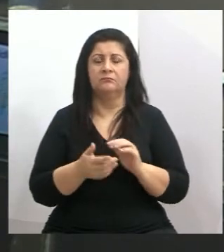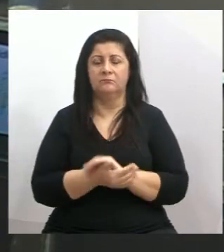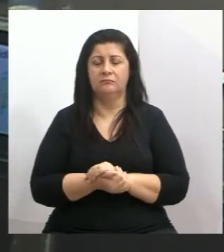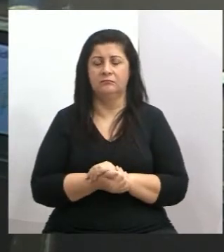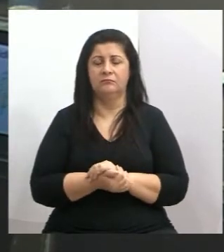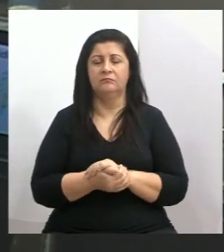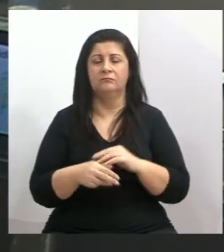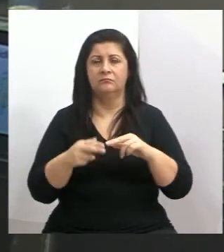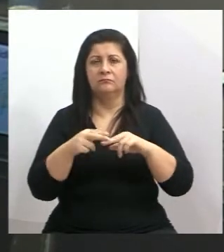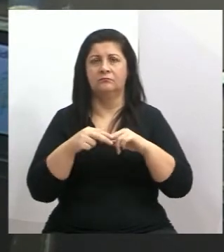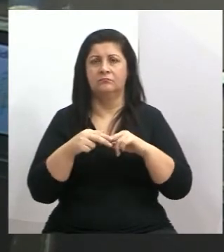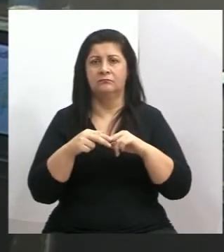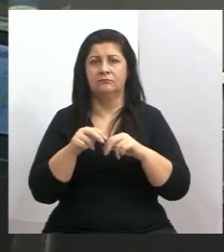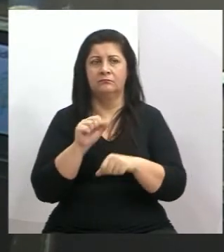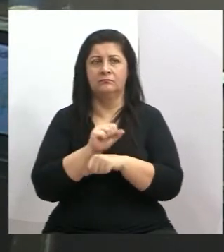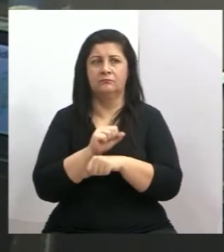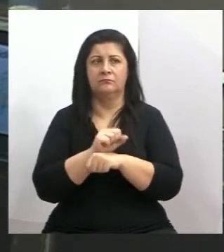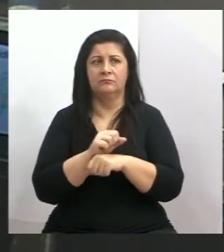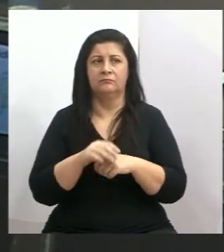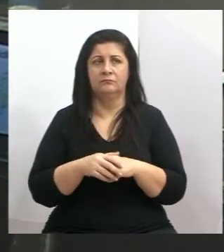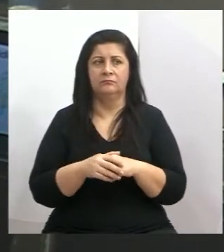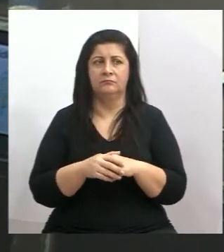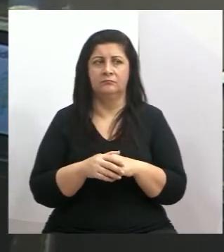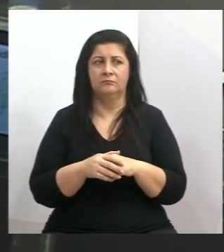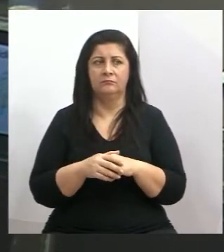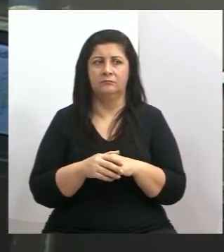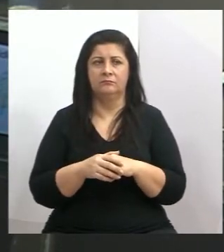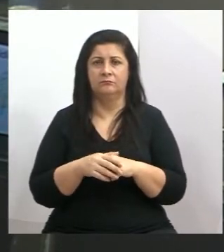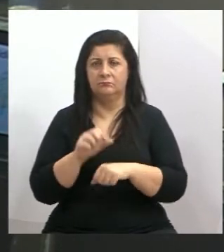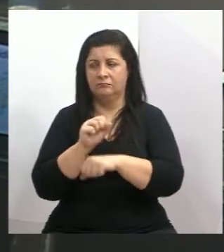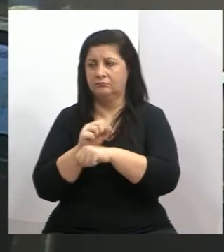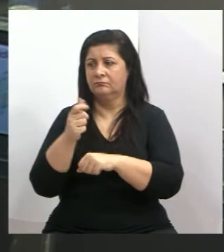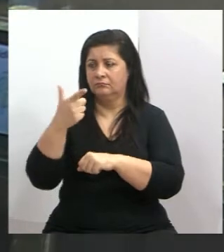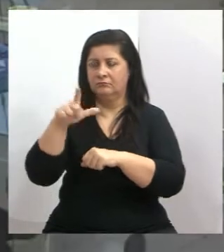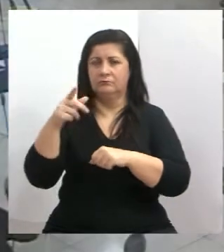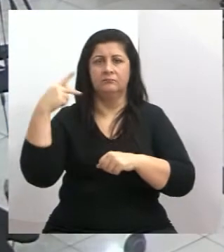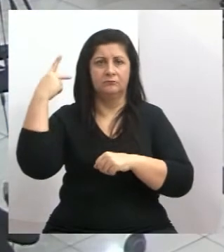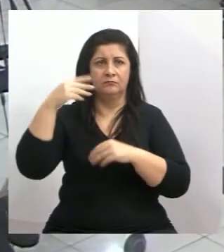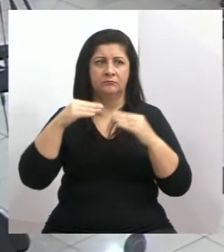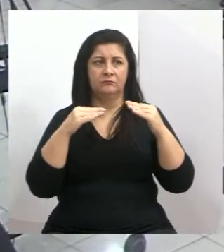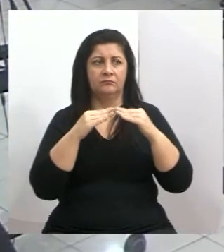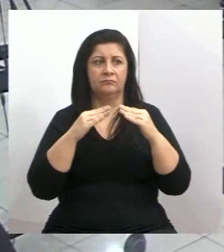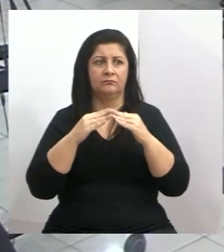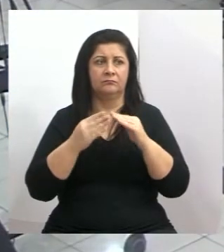faça esse pedido e espera o voto favorável dos demais vereadores